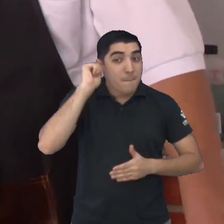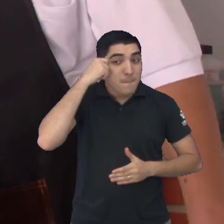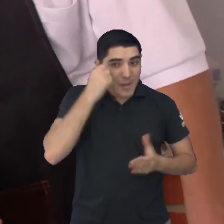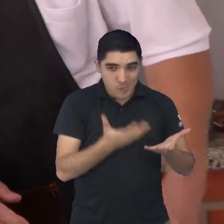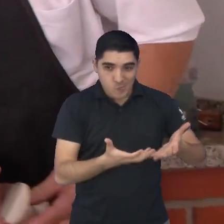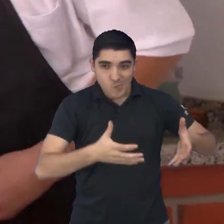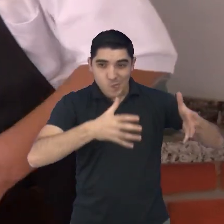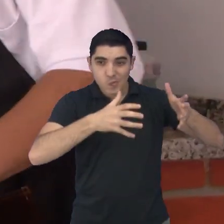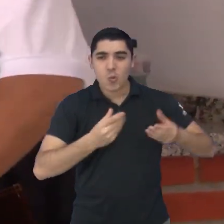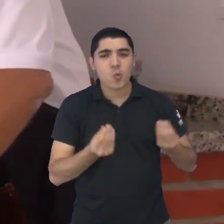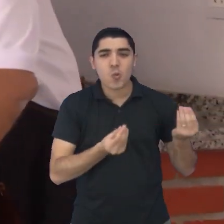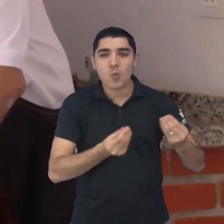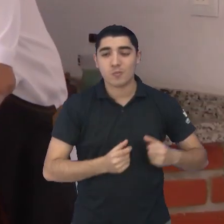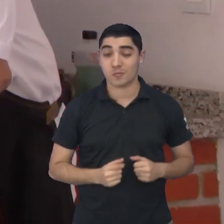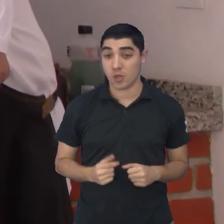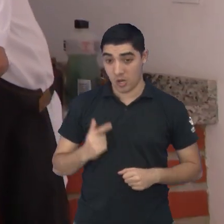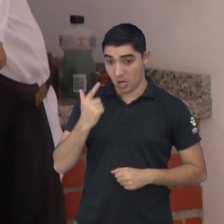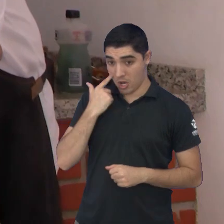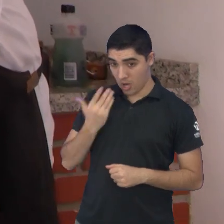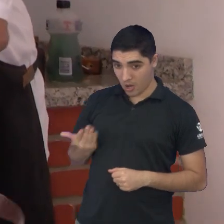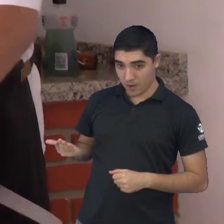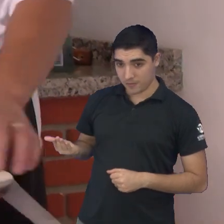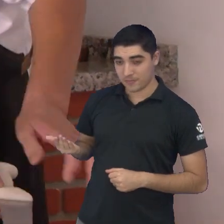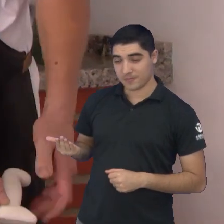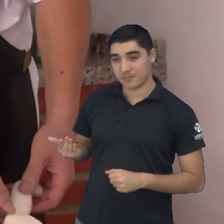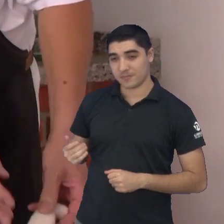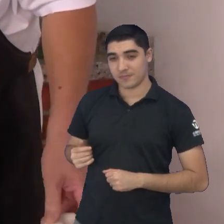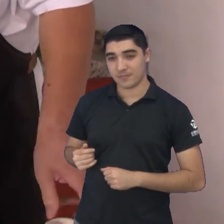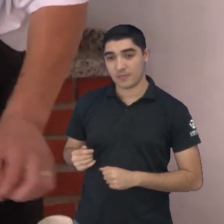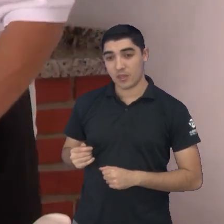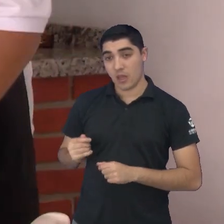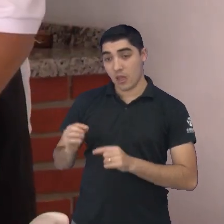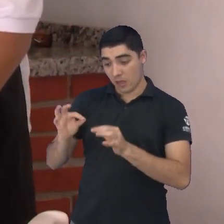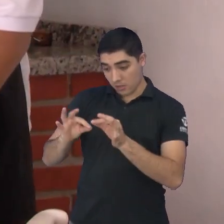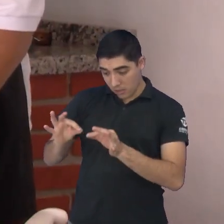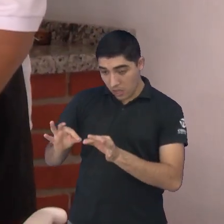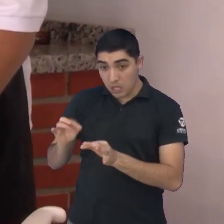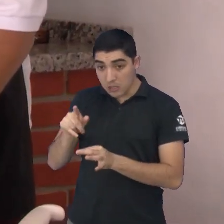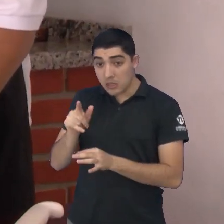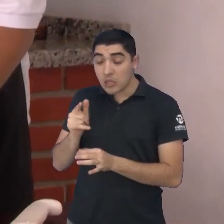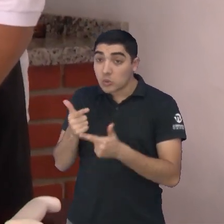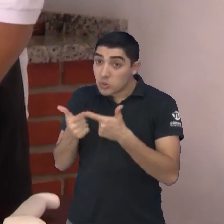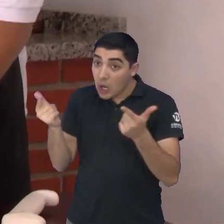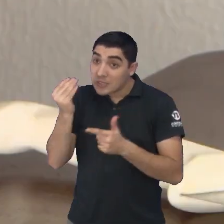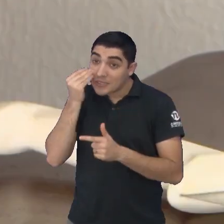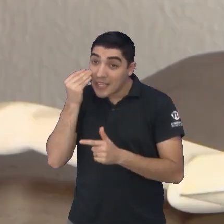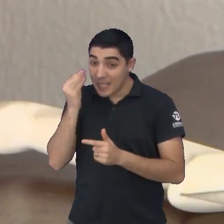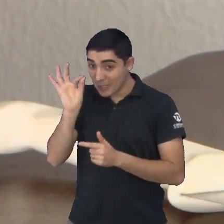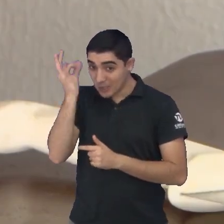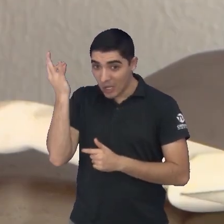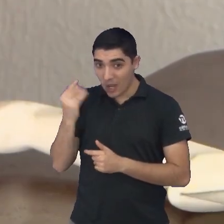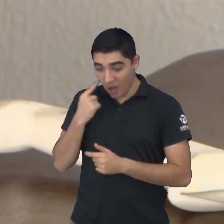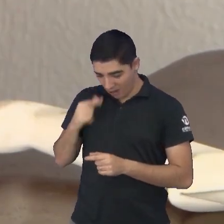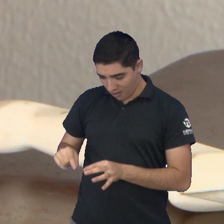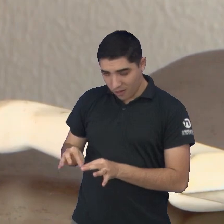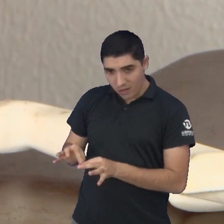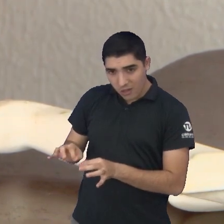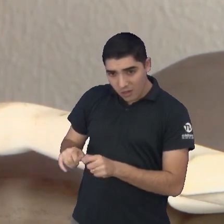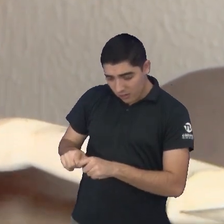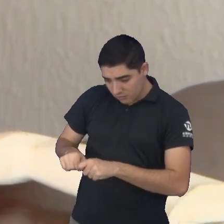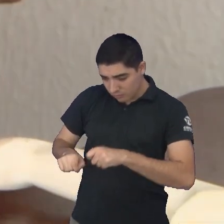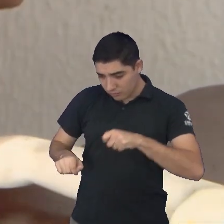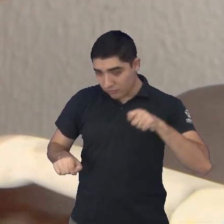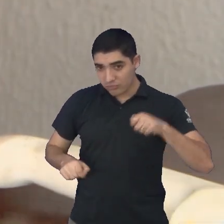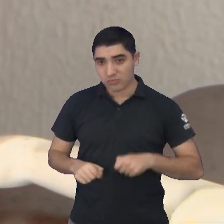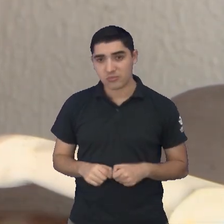Ó, vê se vem aqui e corta. Se der sorte, você puxa aqui. Puxa esse... Não, aqui, ó. O fiozinho?